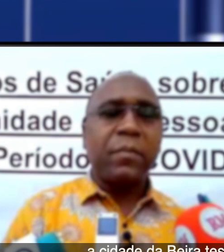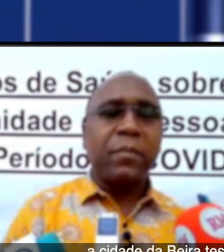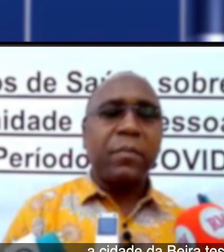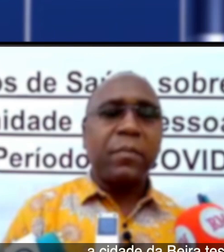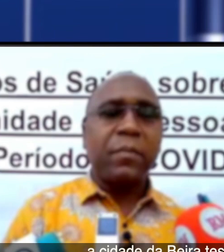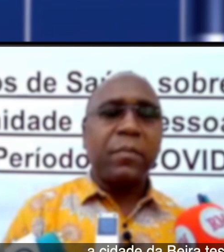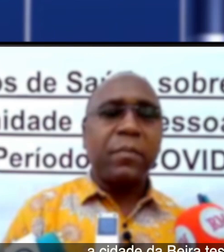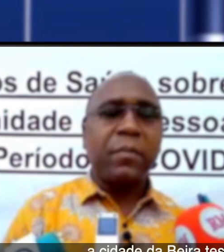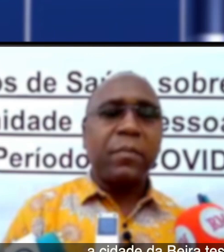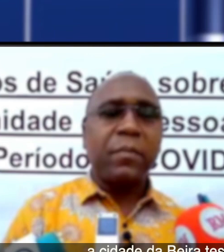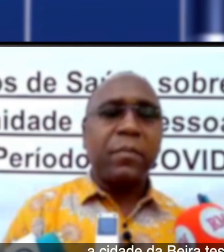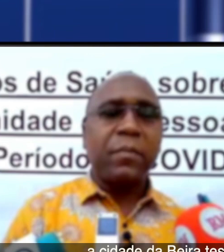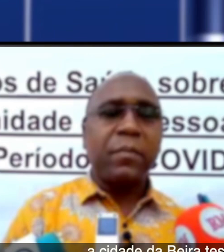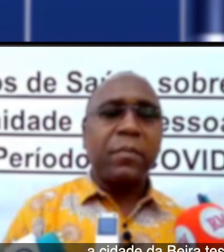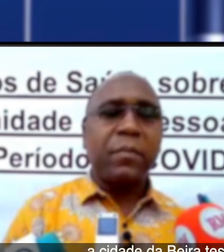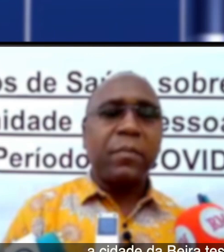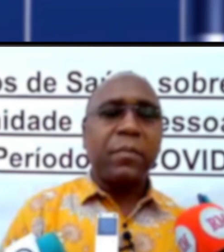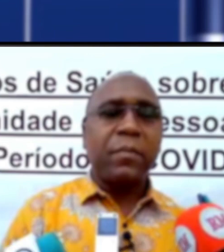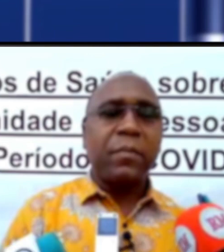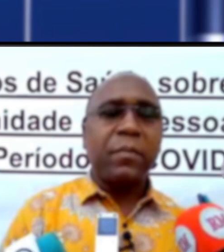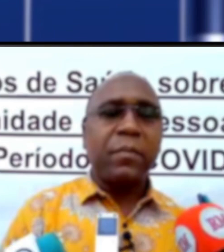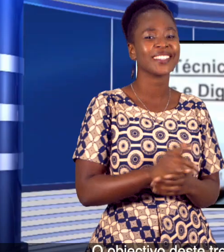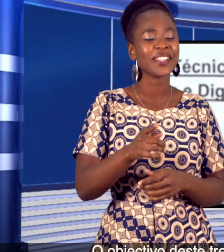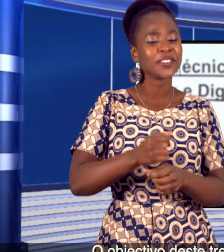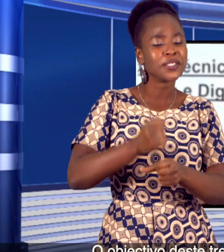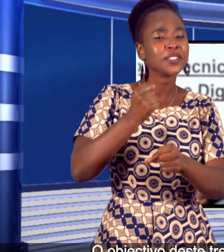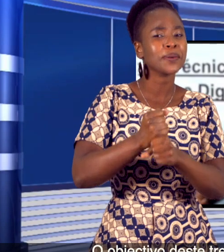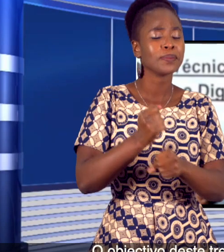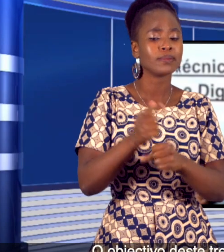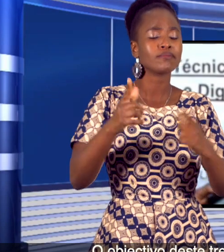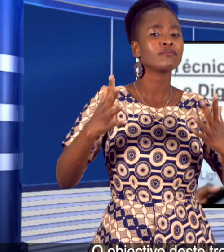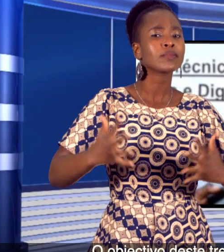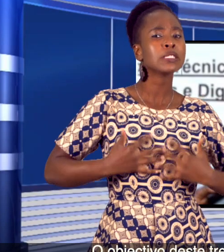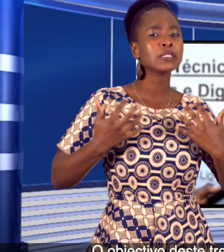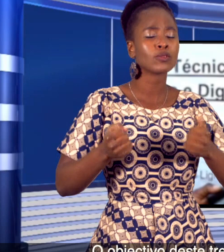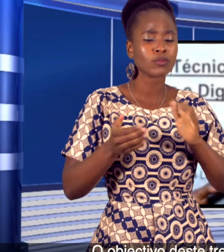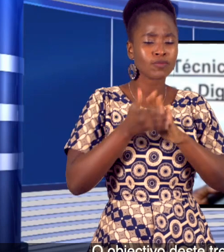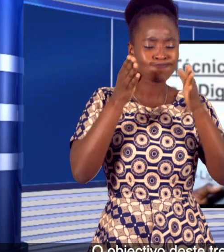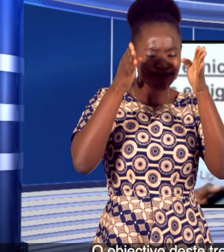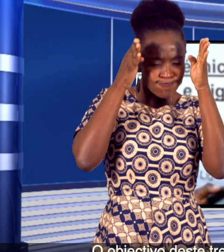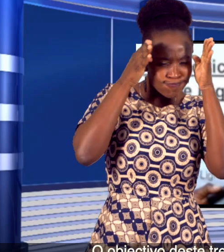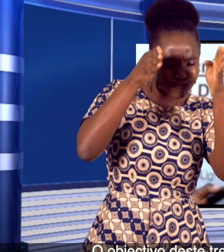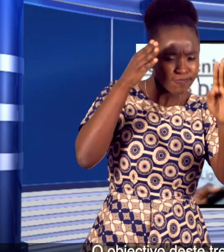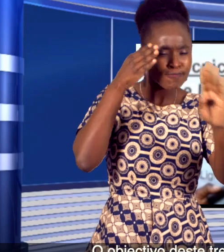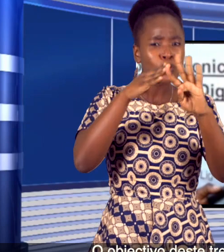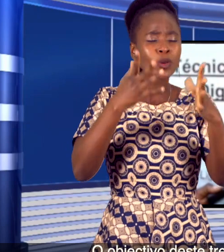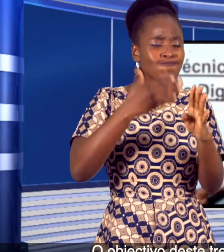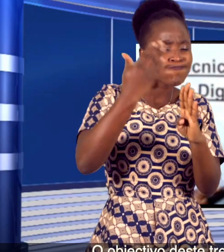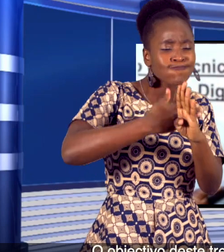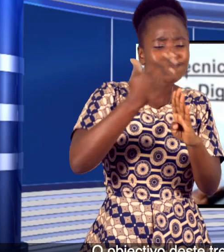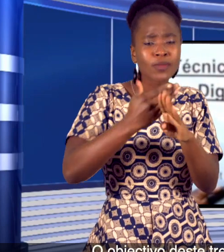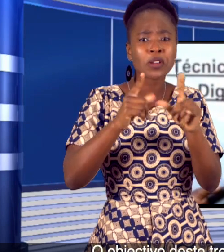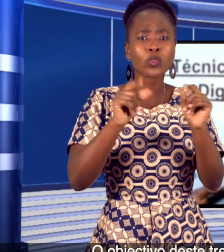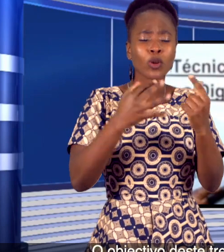saúde em direitos das pessoas com deficiência. O objetivo deste treinamento é melhorar o